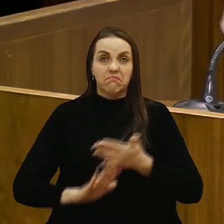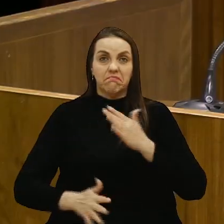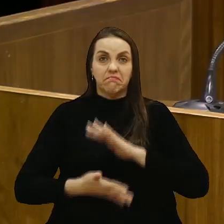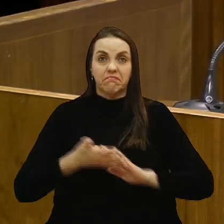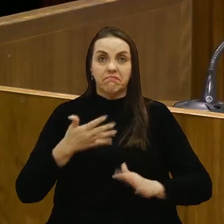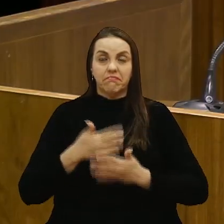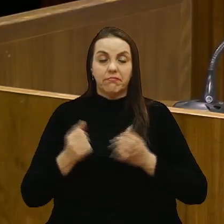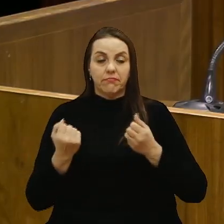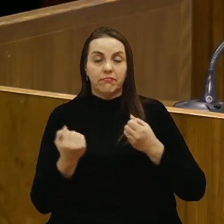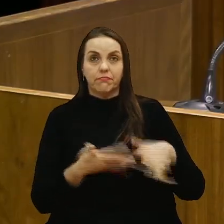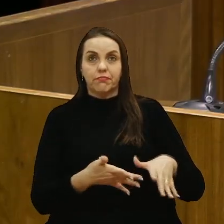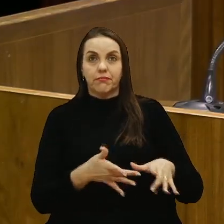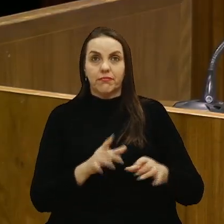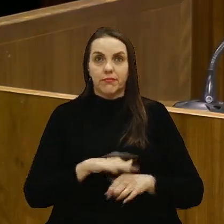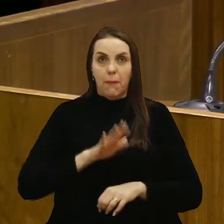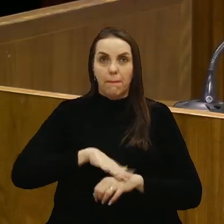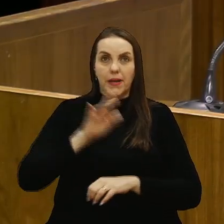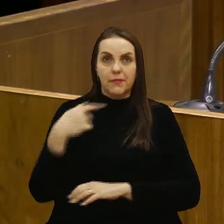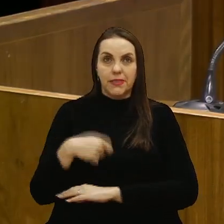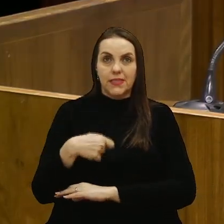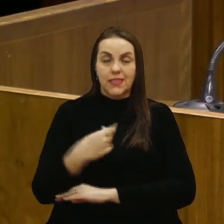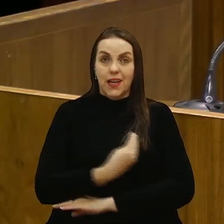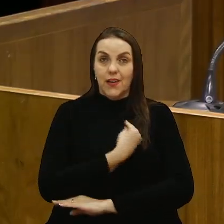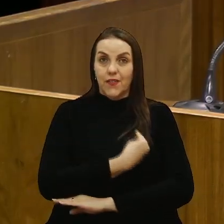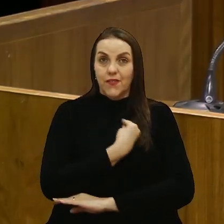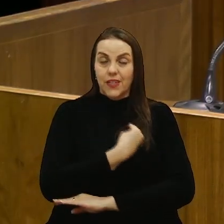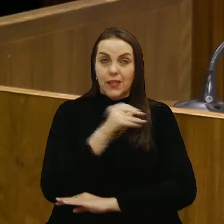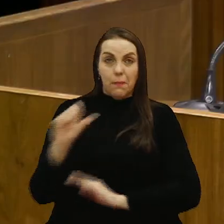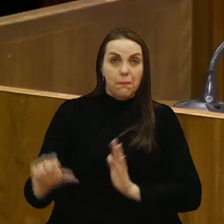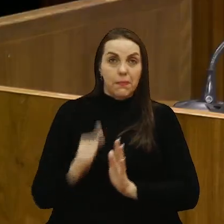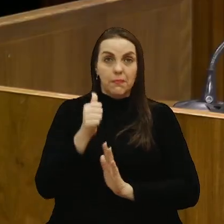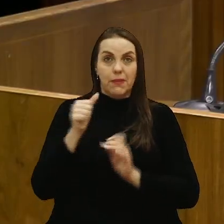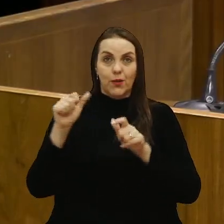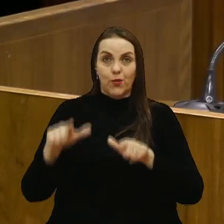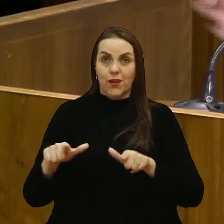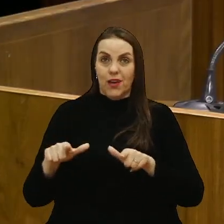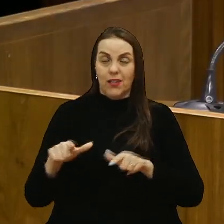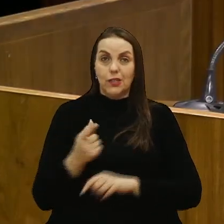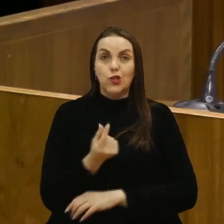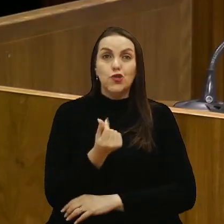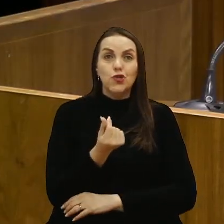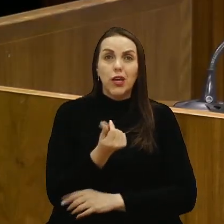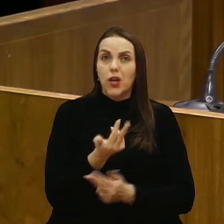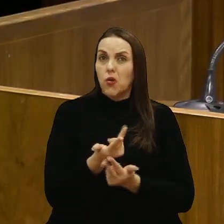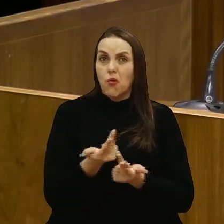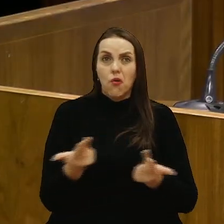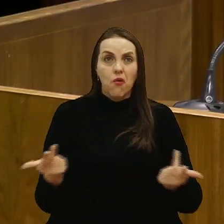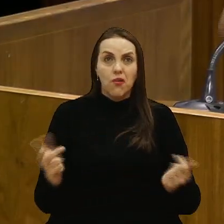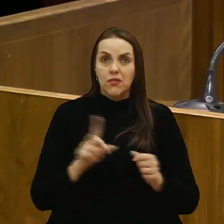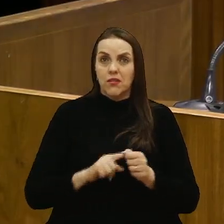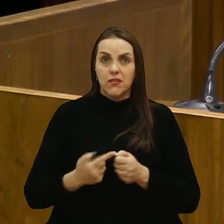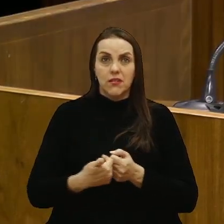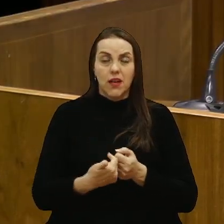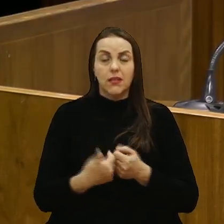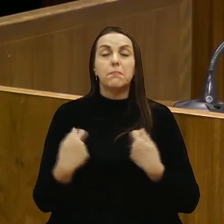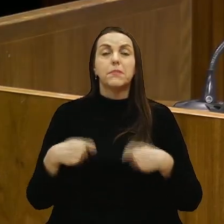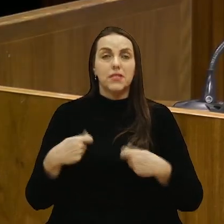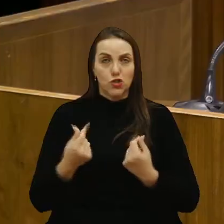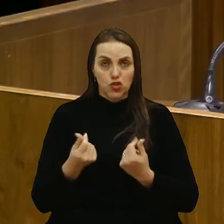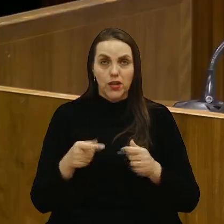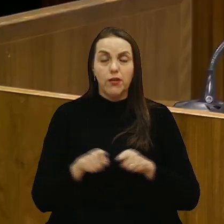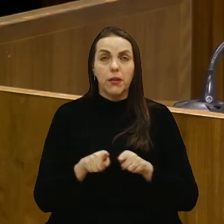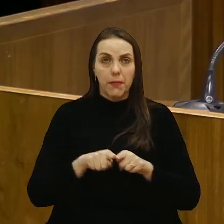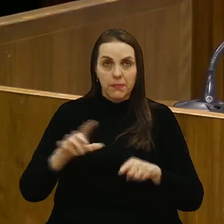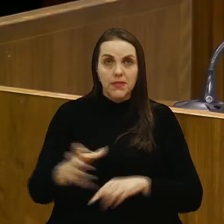se abandona o que mais se precisa. A vida vem em primeiro lugar. Se há dinheiro para tanta coisa no nosso município, tem que ter dinheiro para